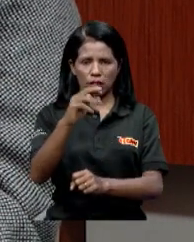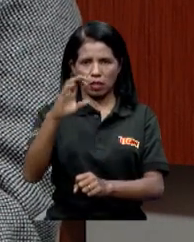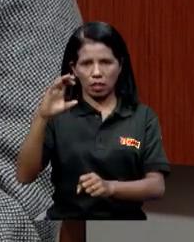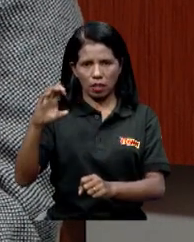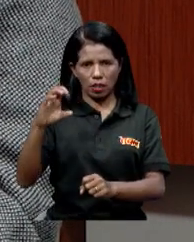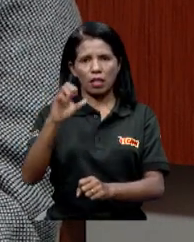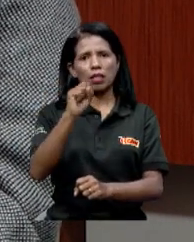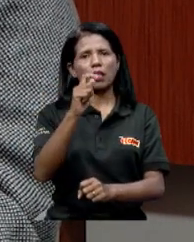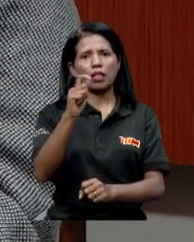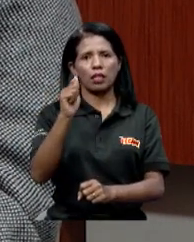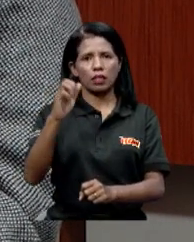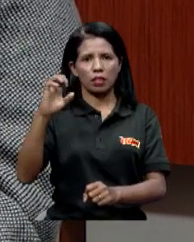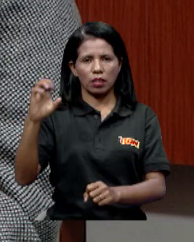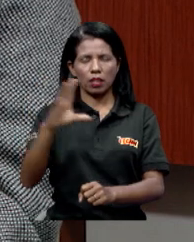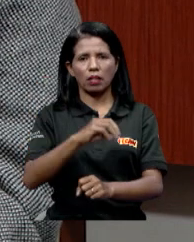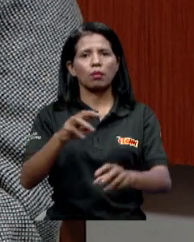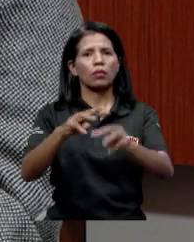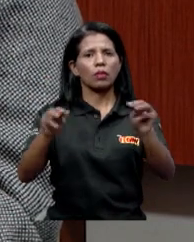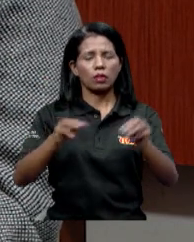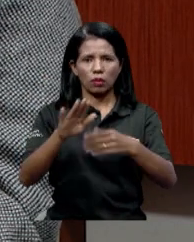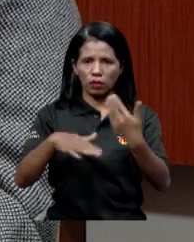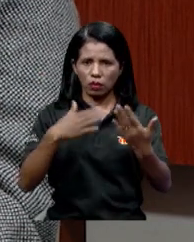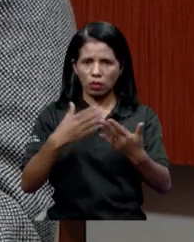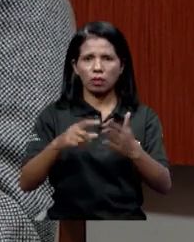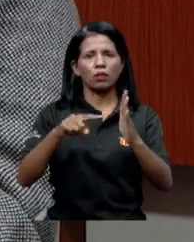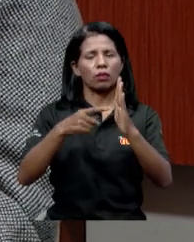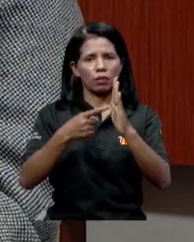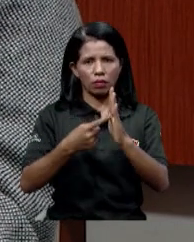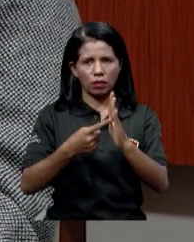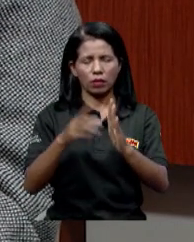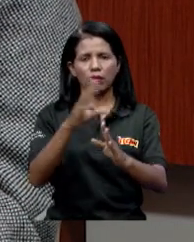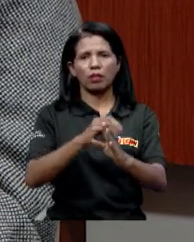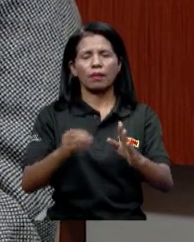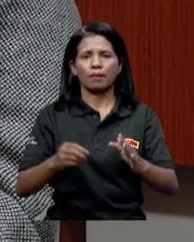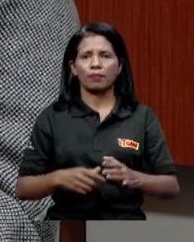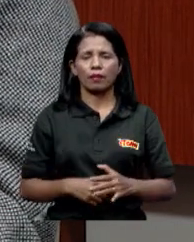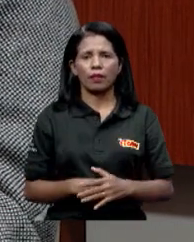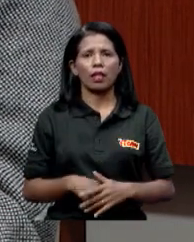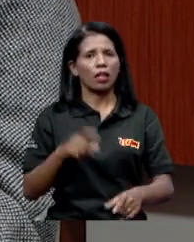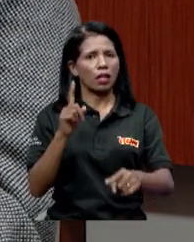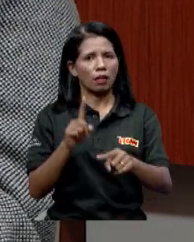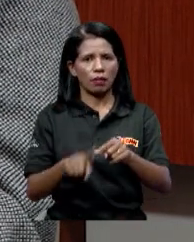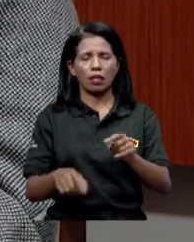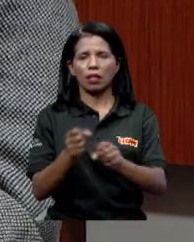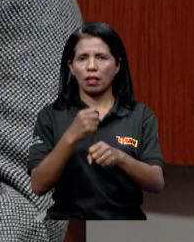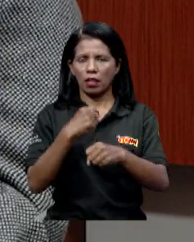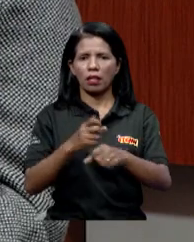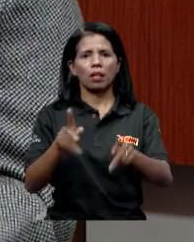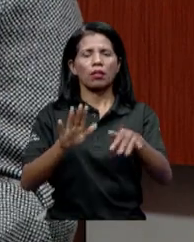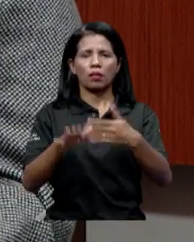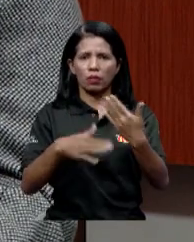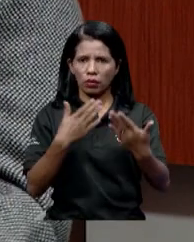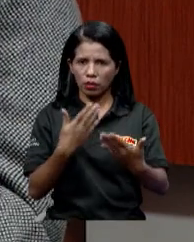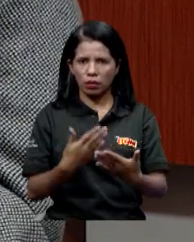está o administração posto município Sira, há o divulga a situação de hoje, né? Por lá bele halo, comunidade, né? Em